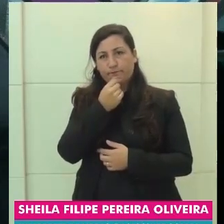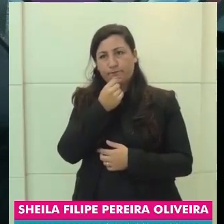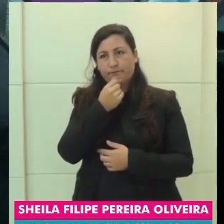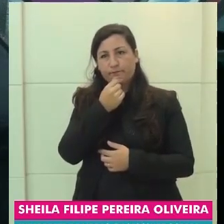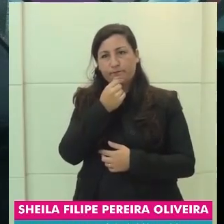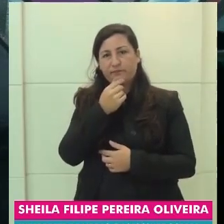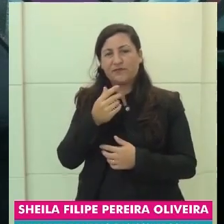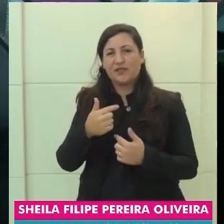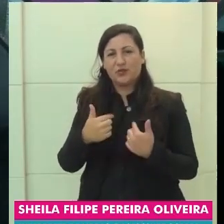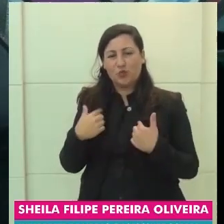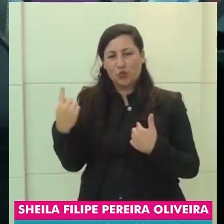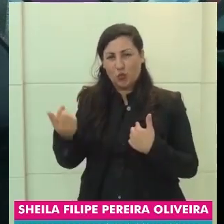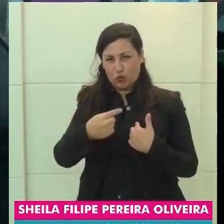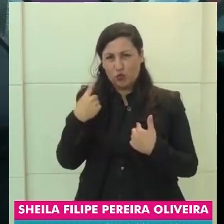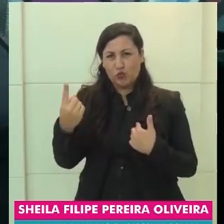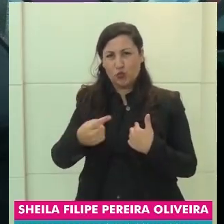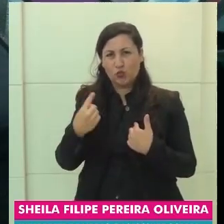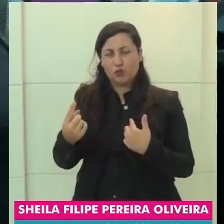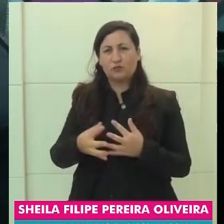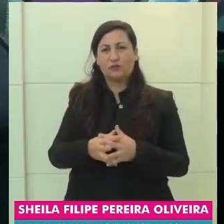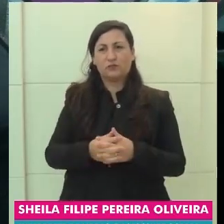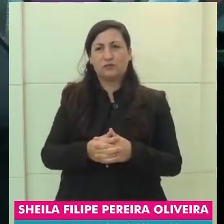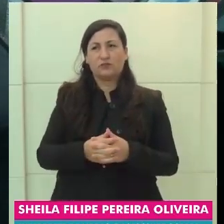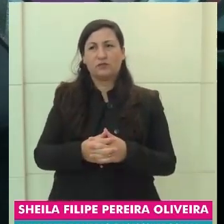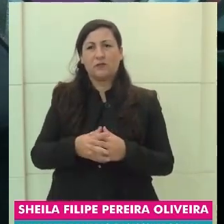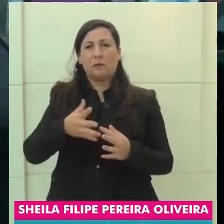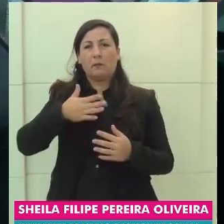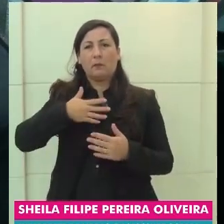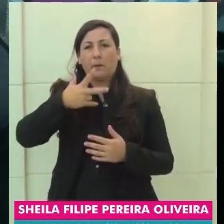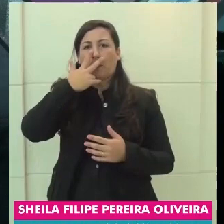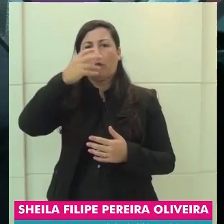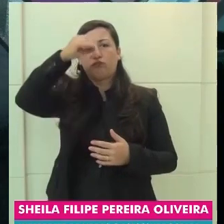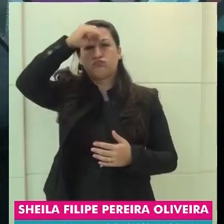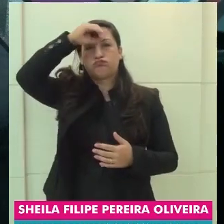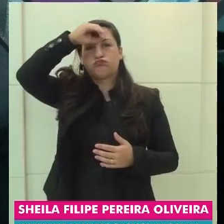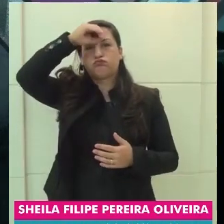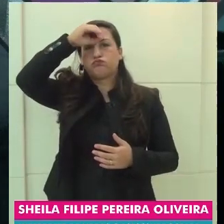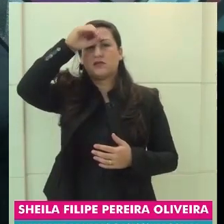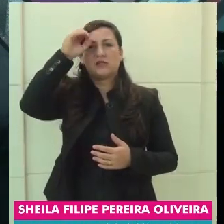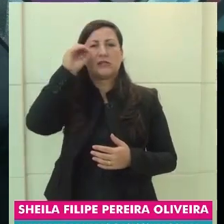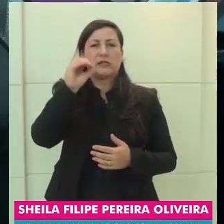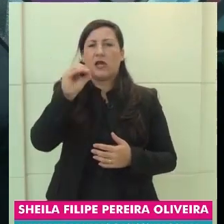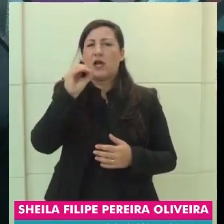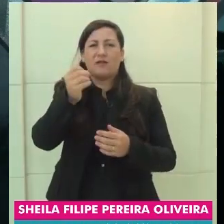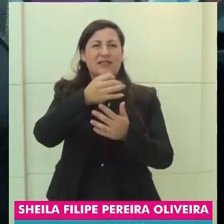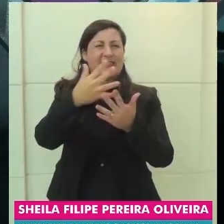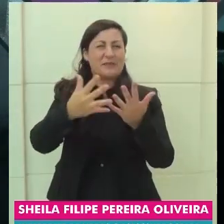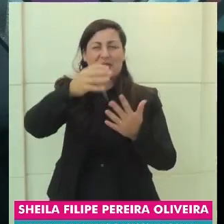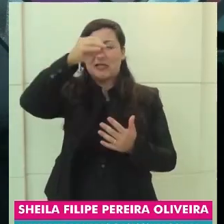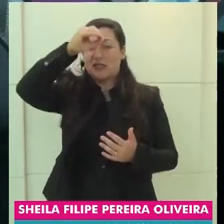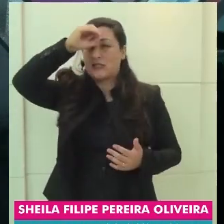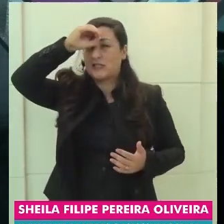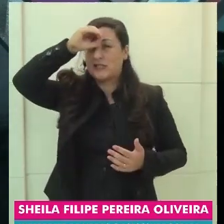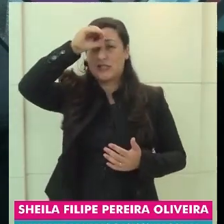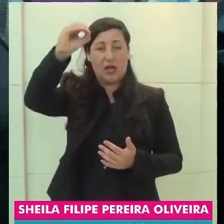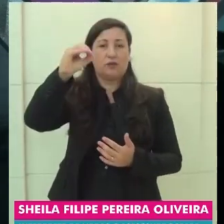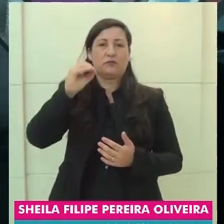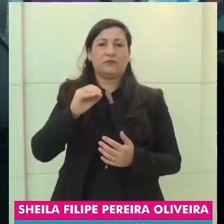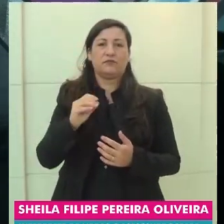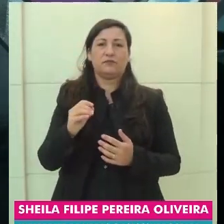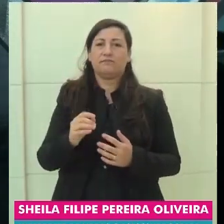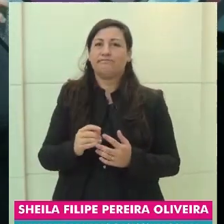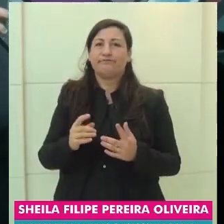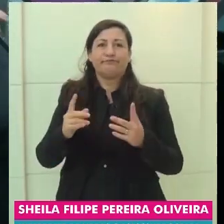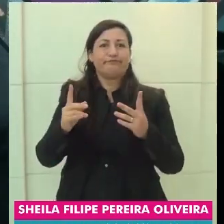A gente é analfabeto. Nós, que não sabemos Libras, somos